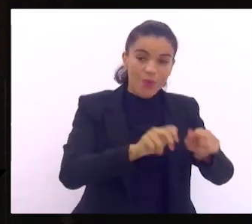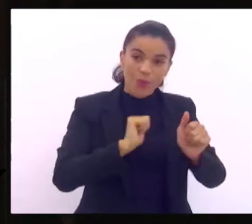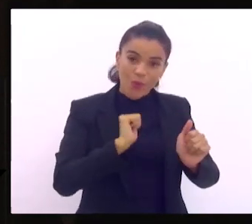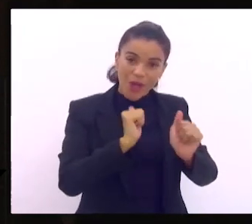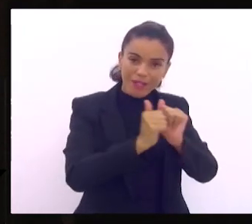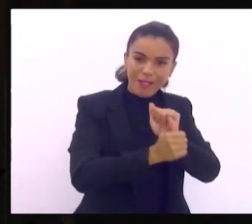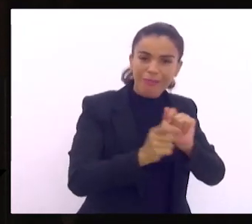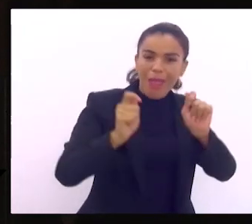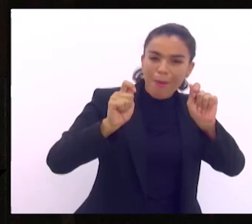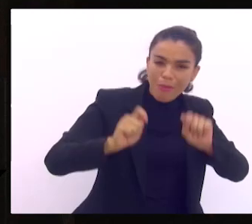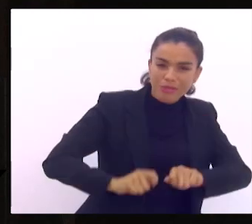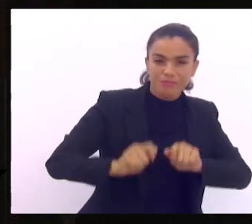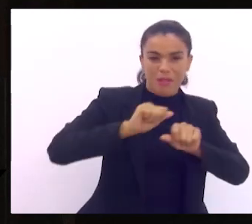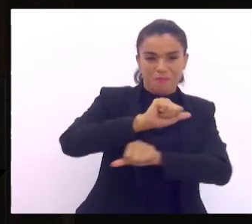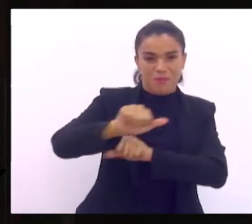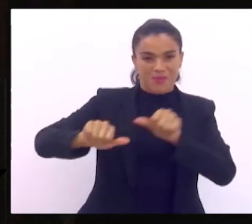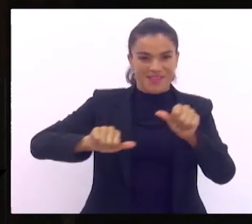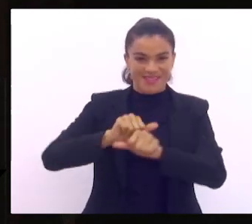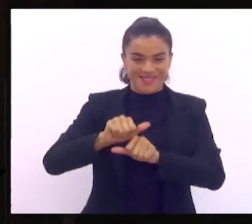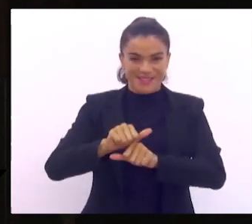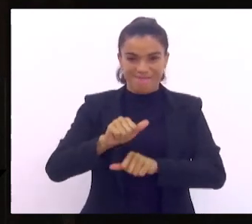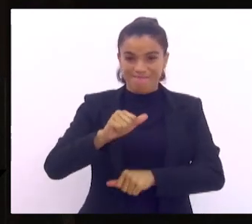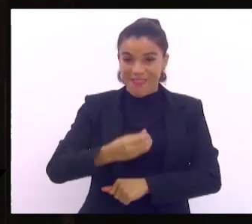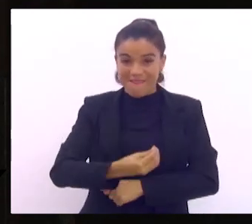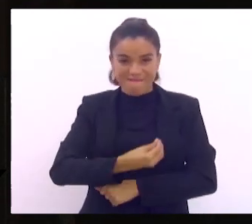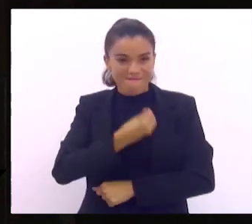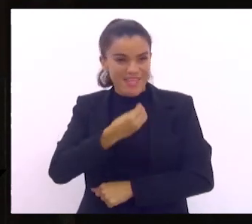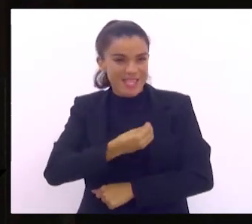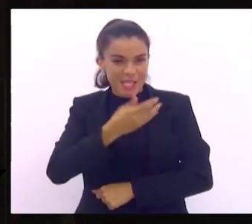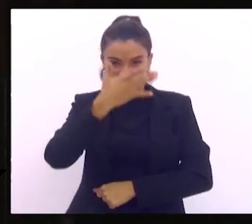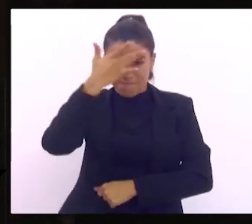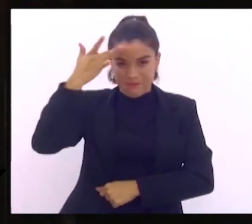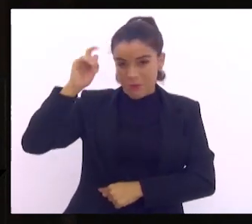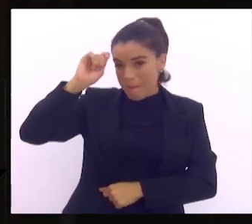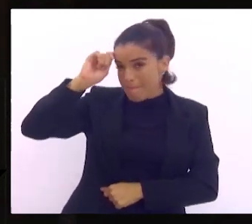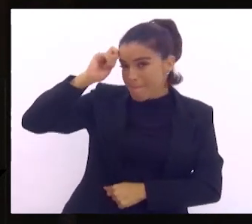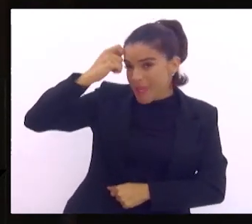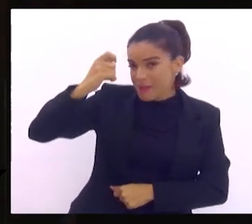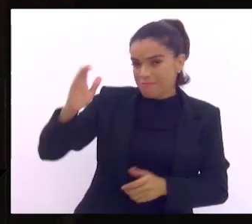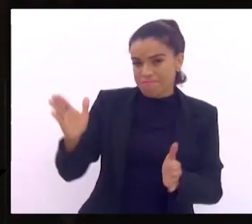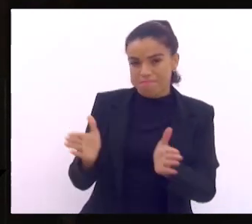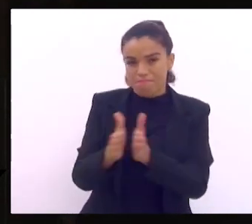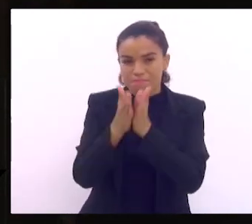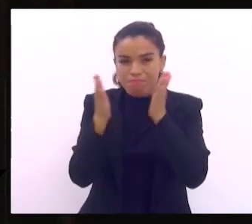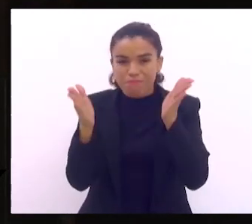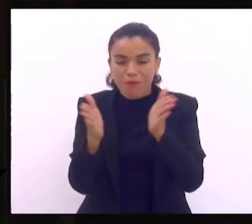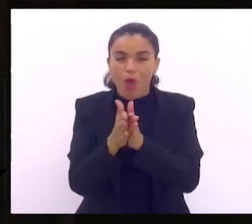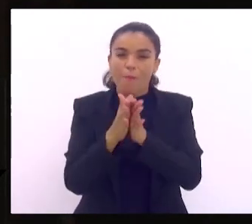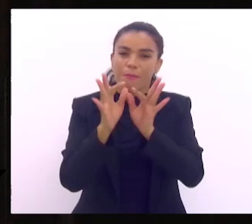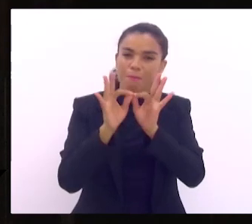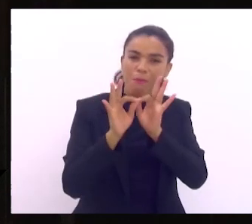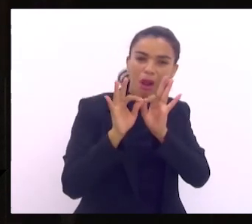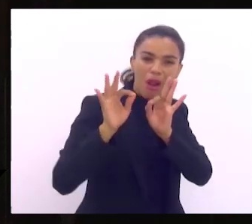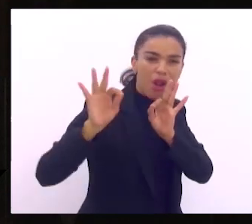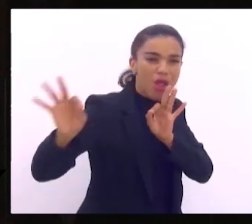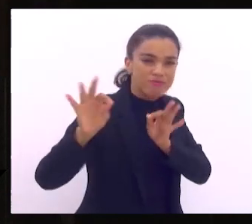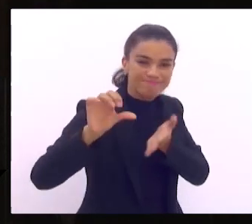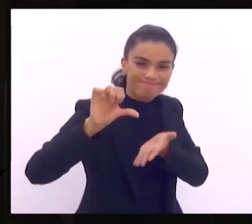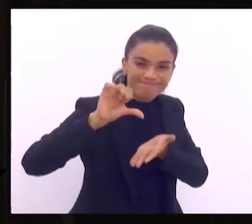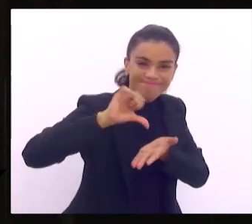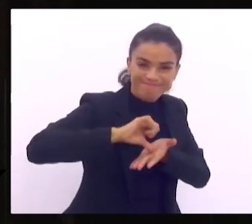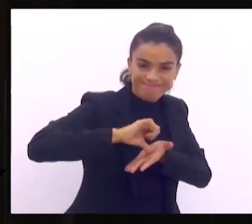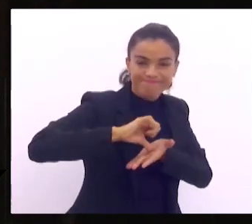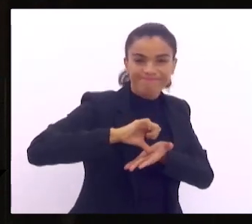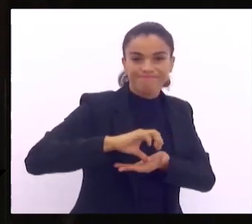realmente a possibilidade de mudança da vida do povo preto, pobre, periférico e favelado desse Estado.